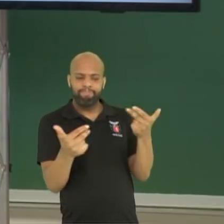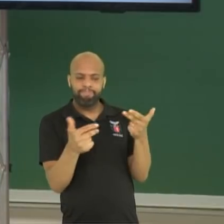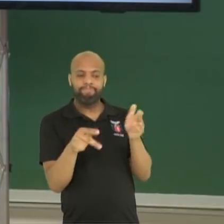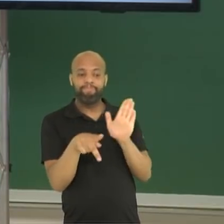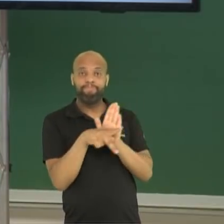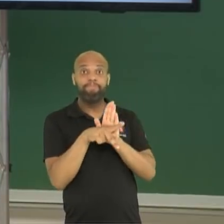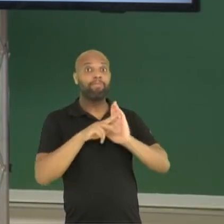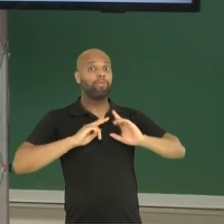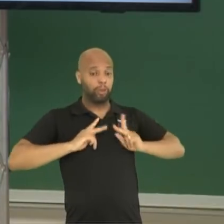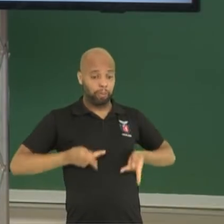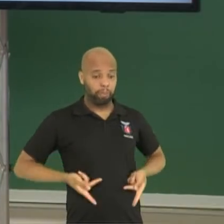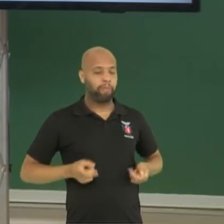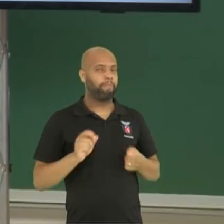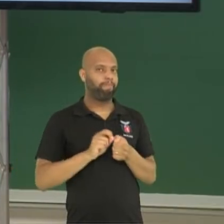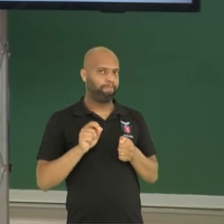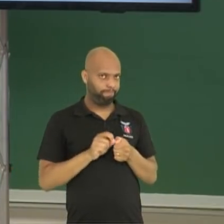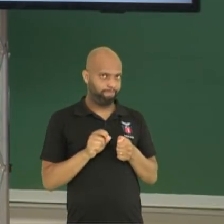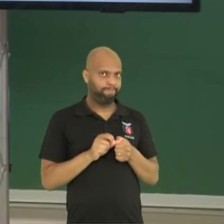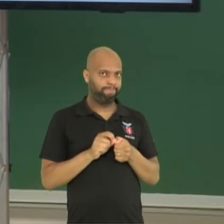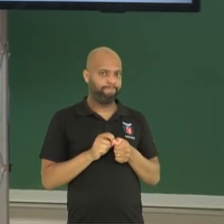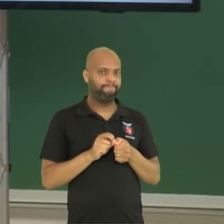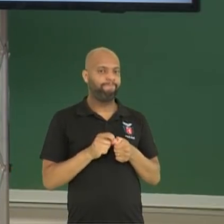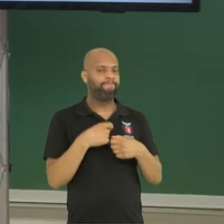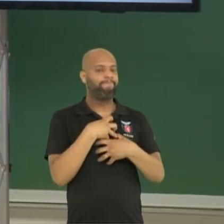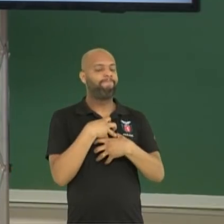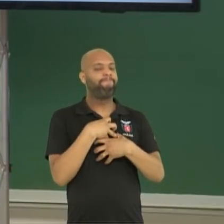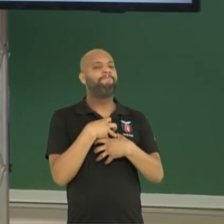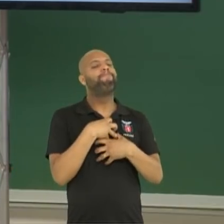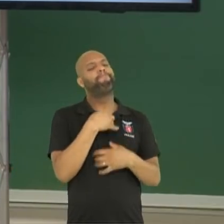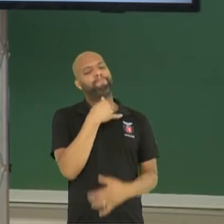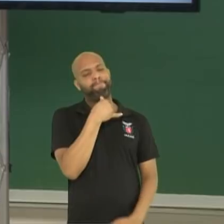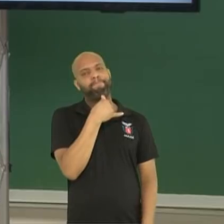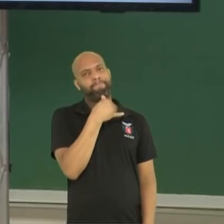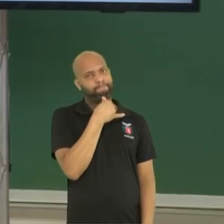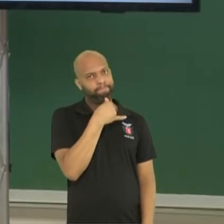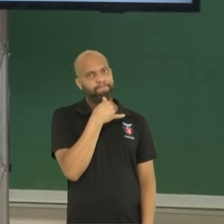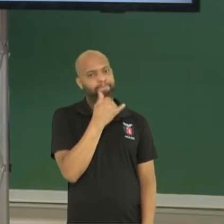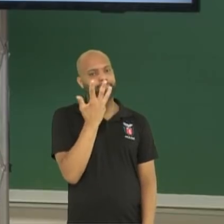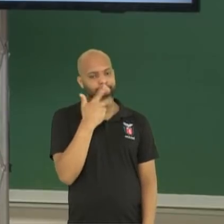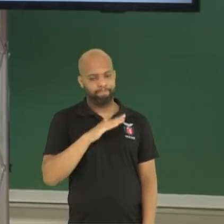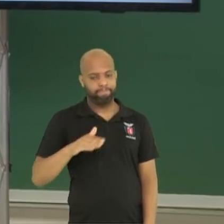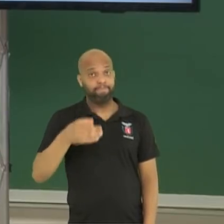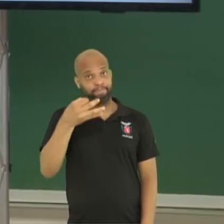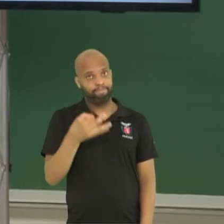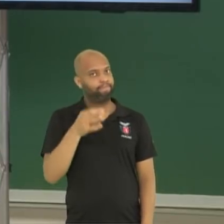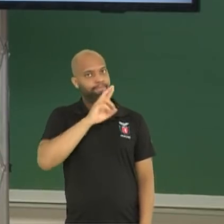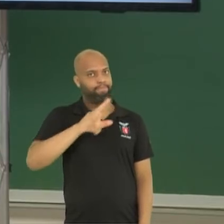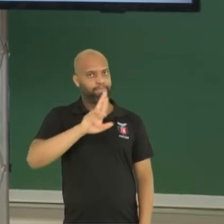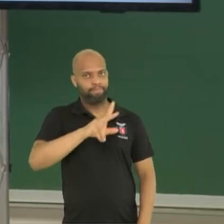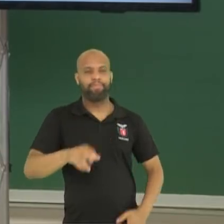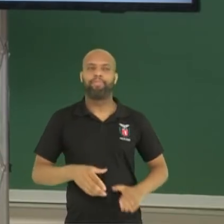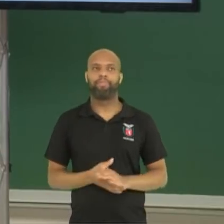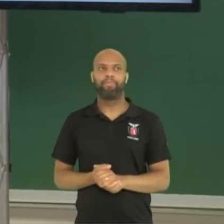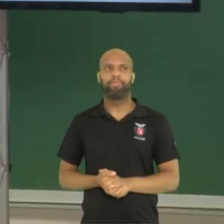seres humanos fazem que acabam chateando, principalmente as crianças, né? Não é correto, beleza?